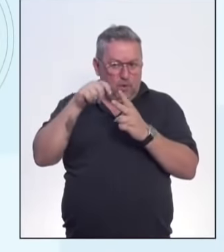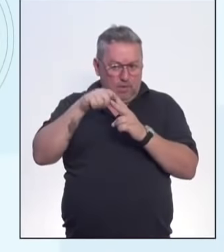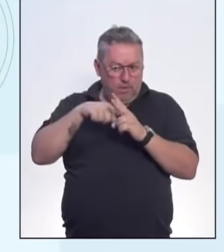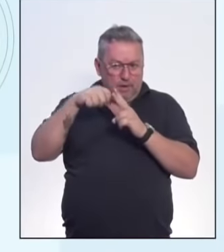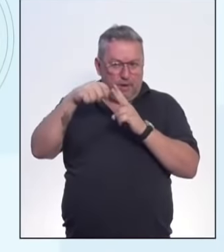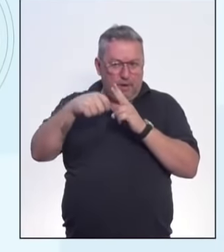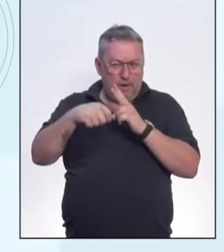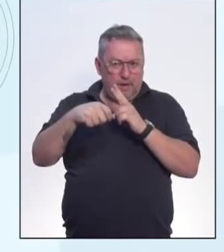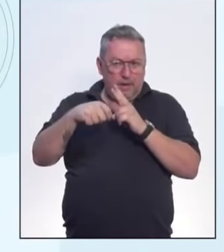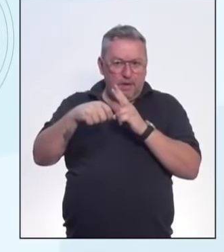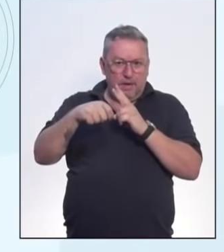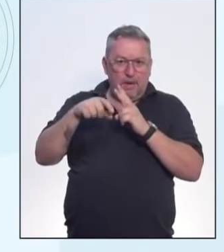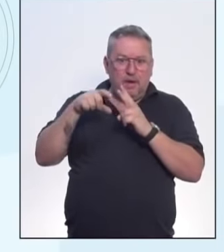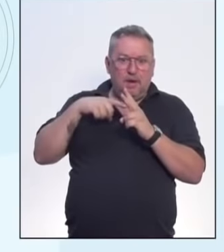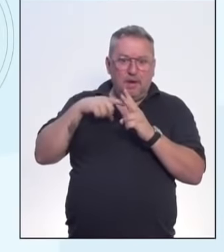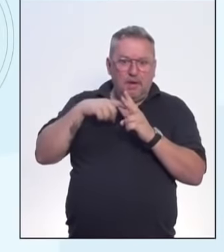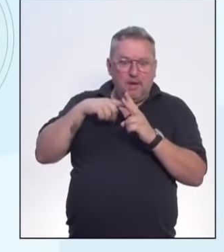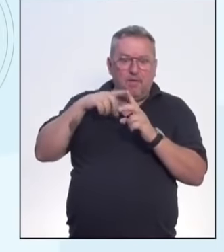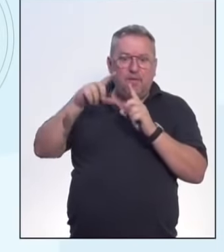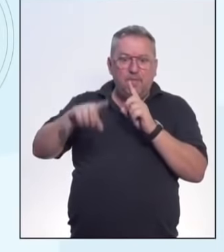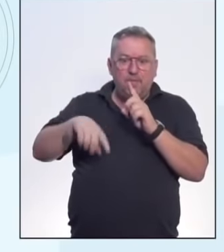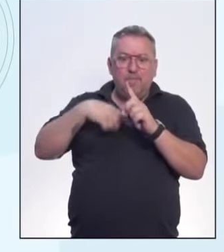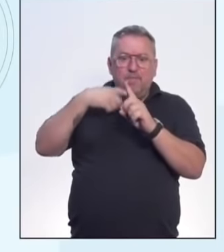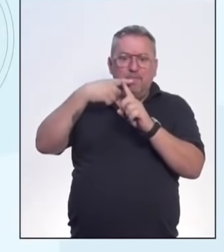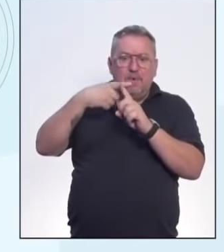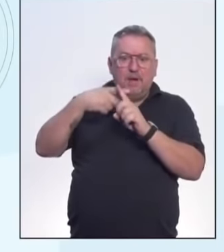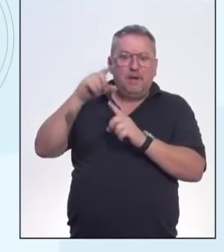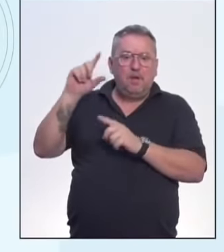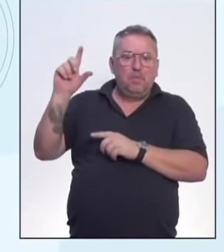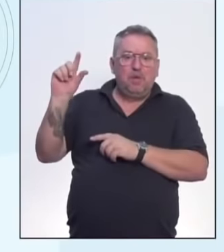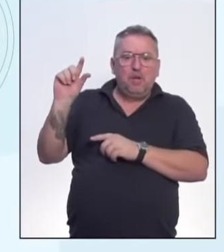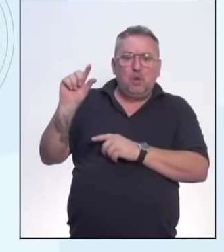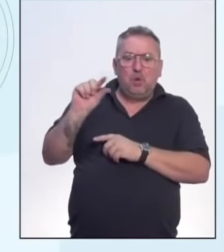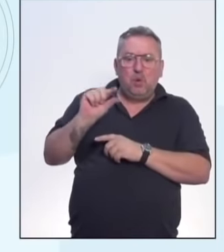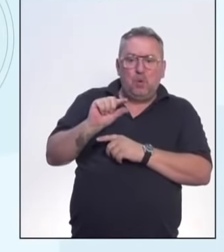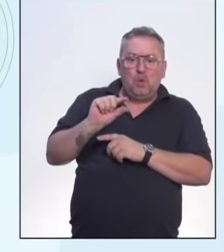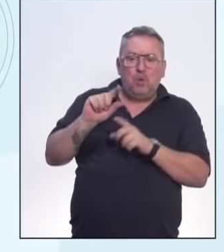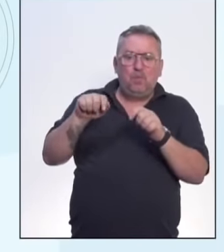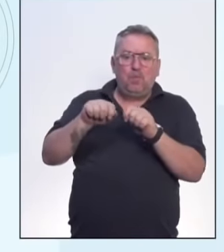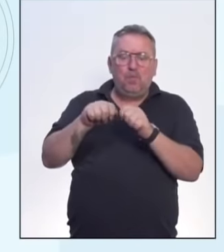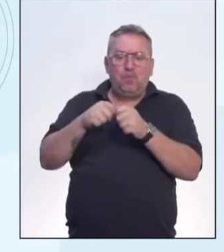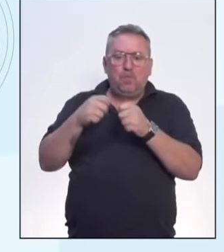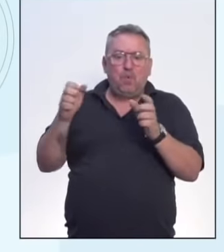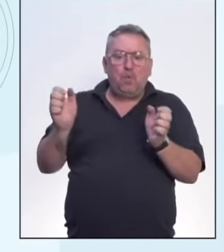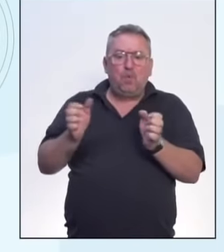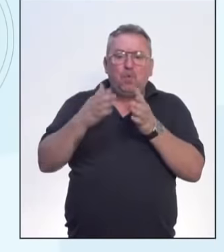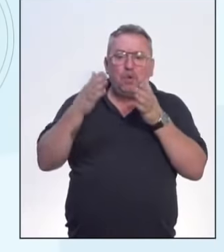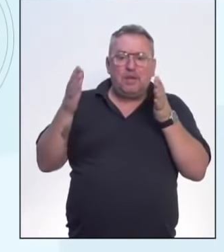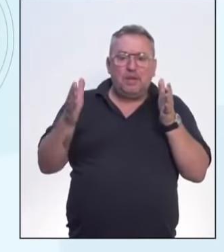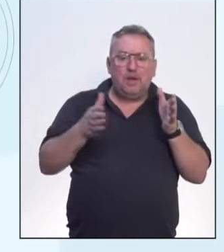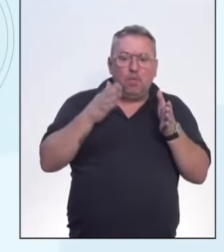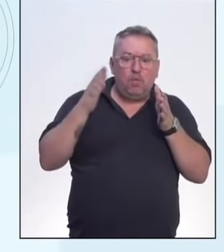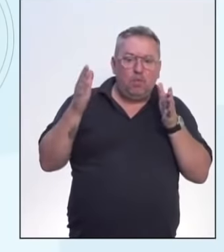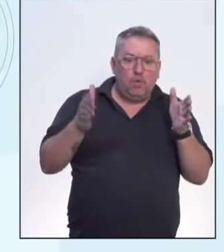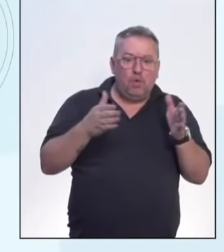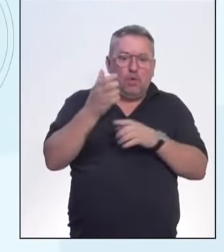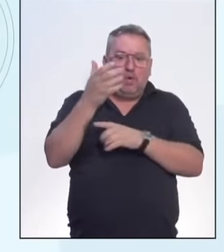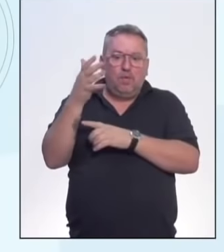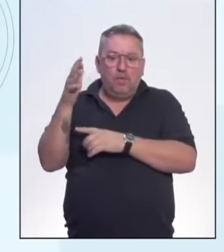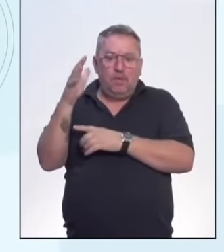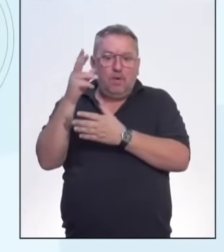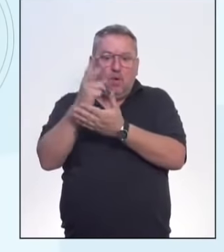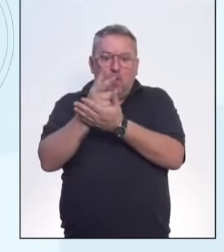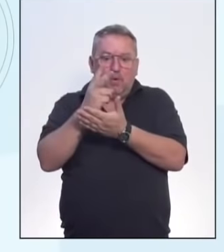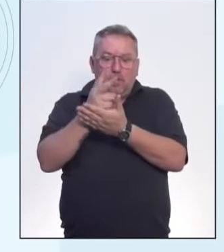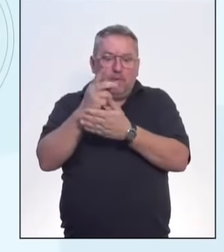Quais foram os 2 meses nos quais houve a menor produção de ventiladores em relação ao